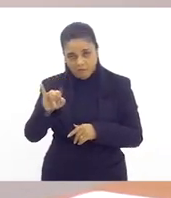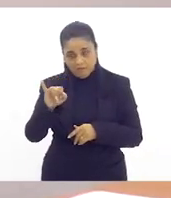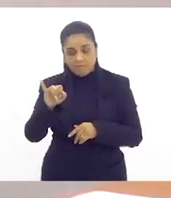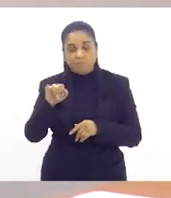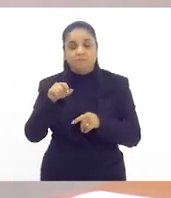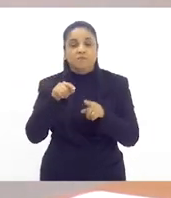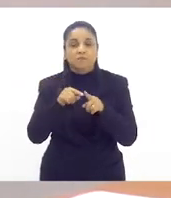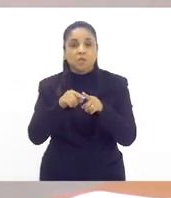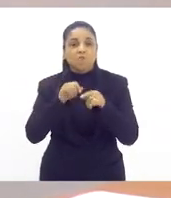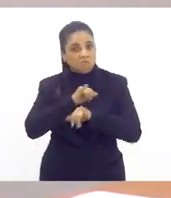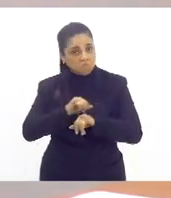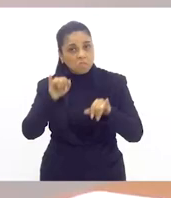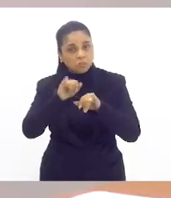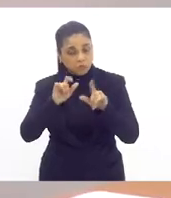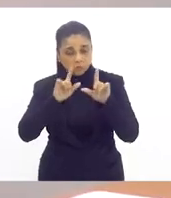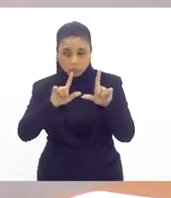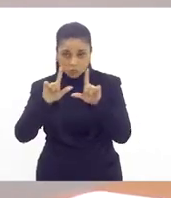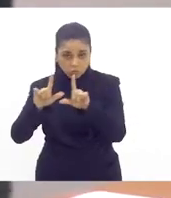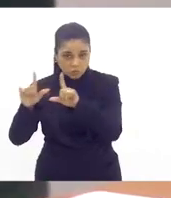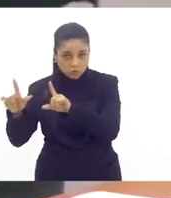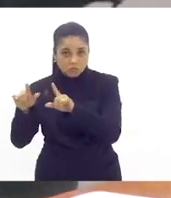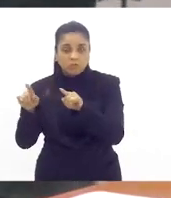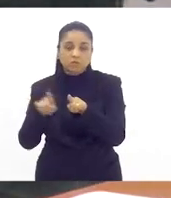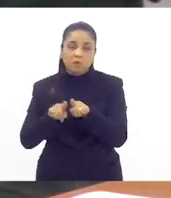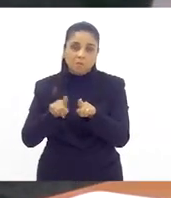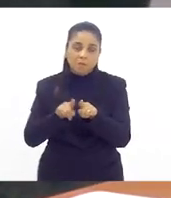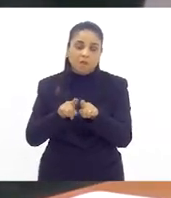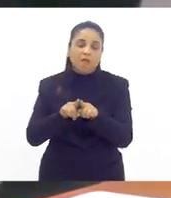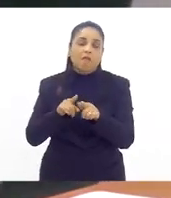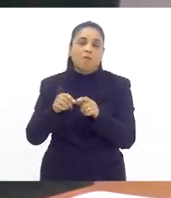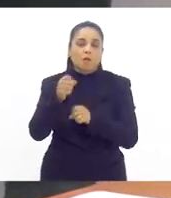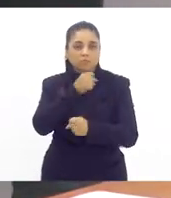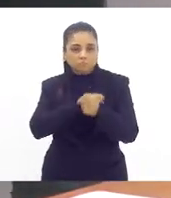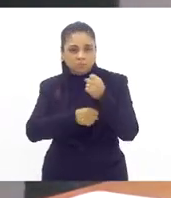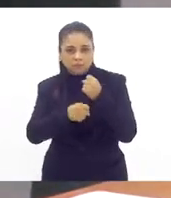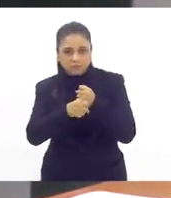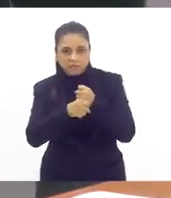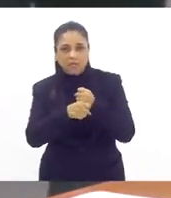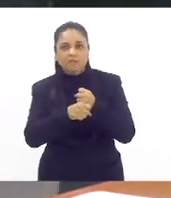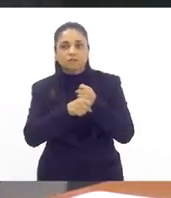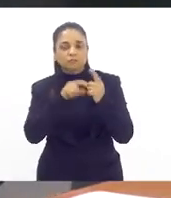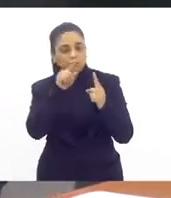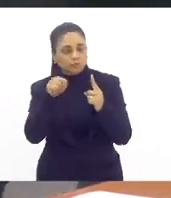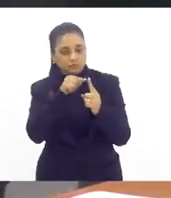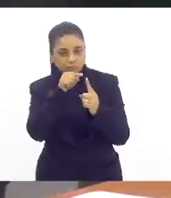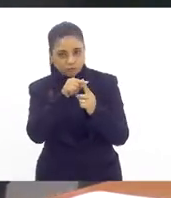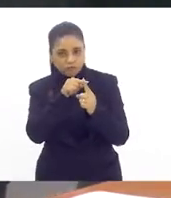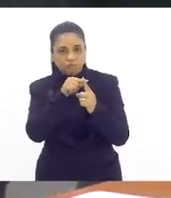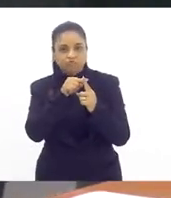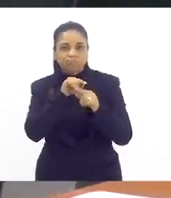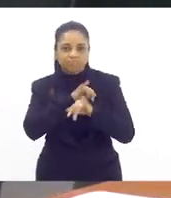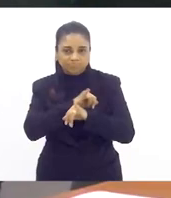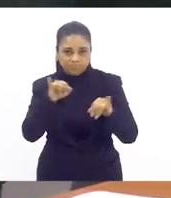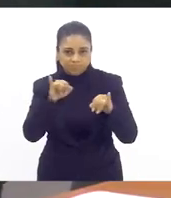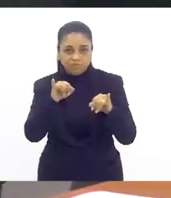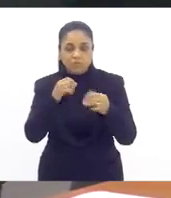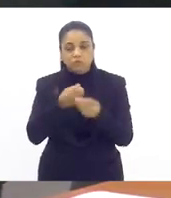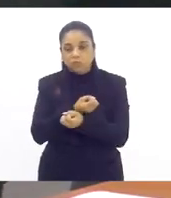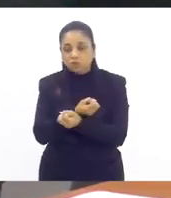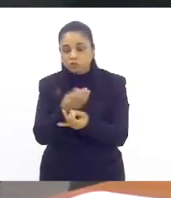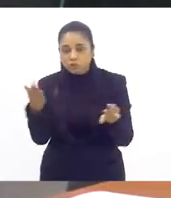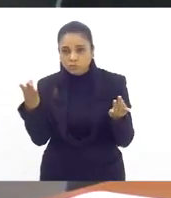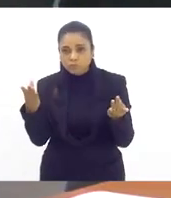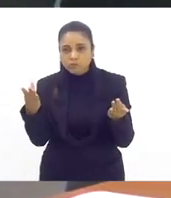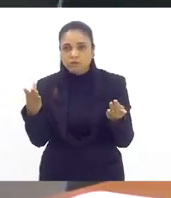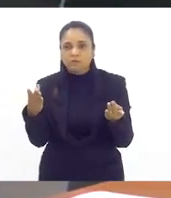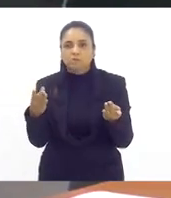de sucesso como por exemplo os vouchers do ler do ano passado que o alvo foi público é para distribuição em escolas